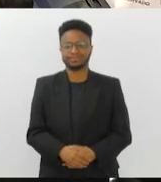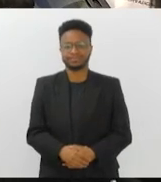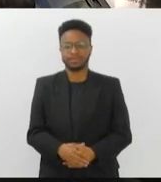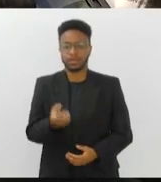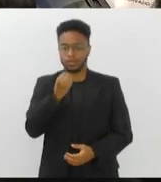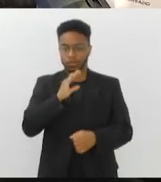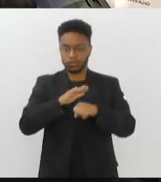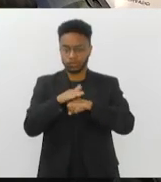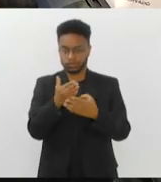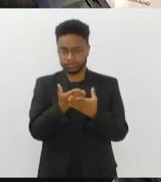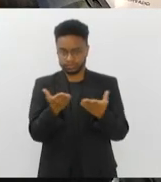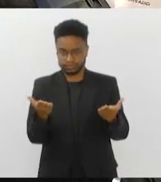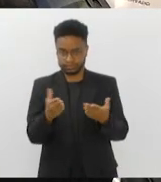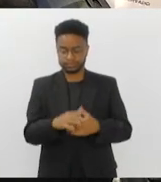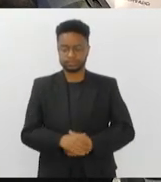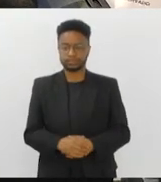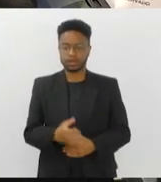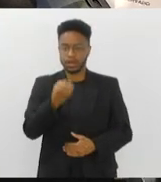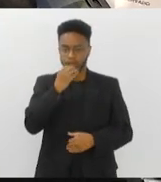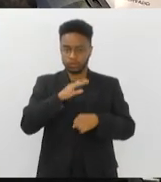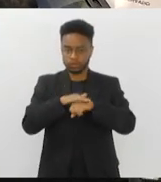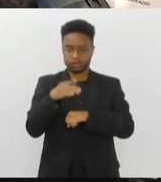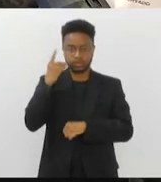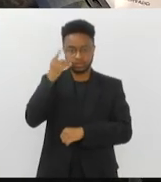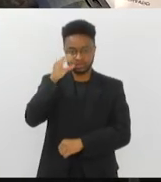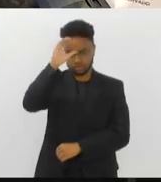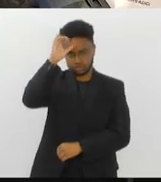noite a todos. Boa noite, deputada Tia Ju.